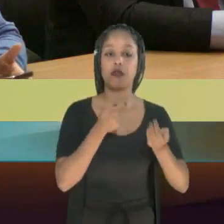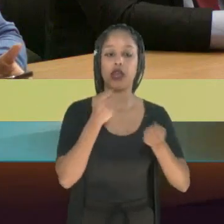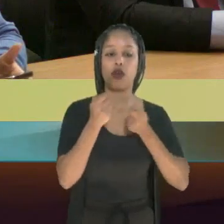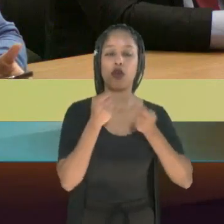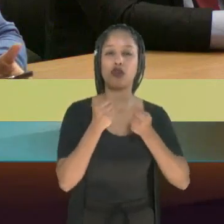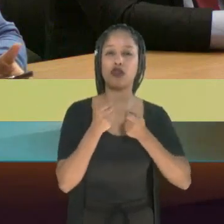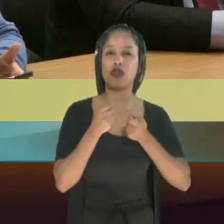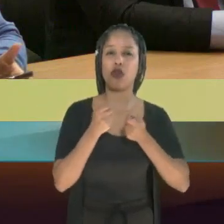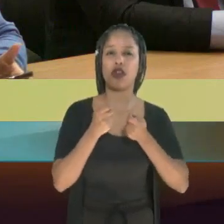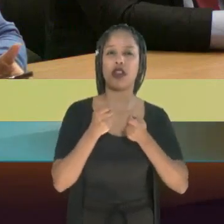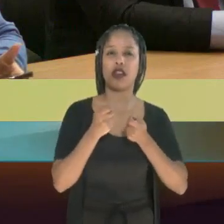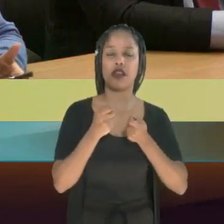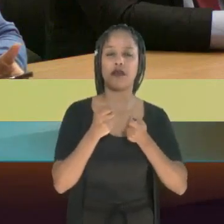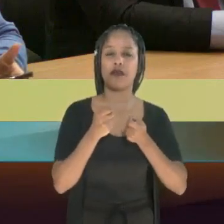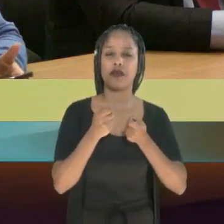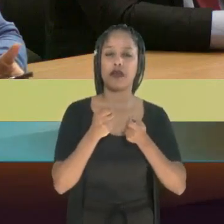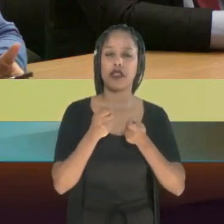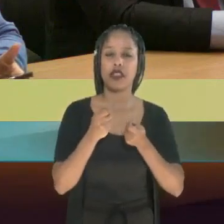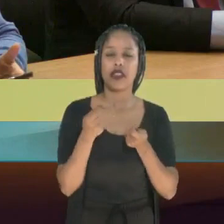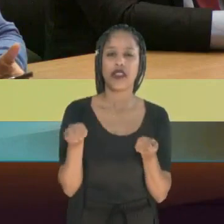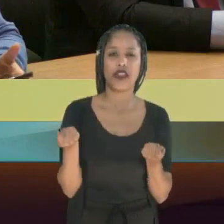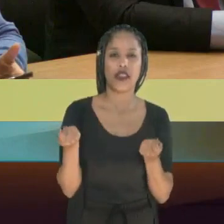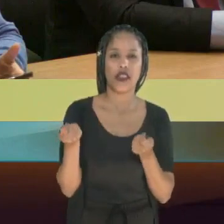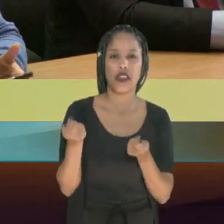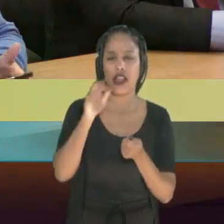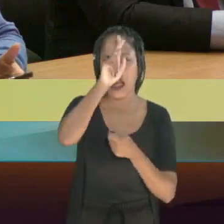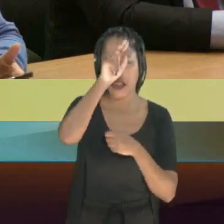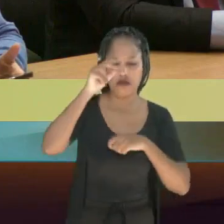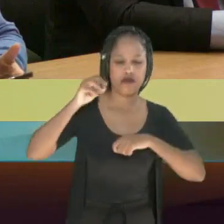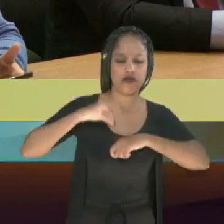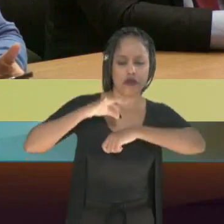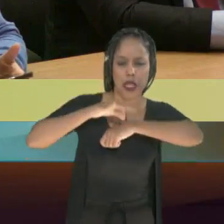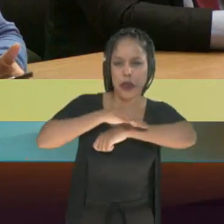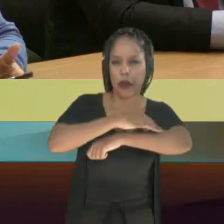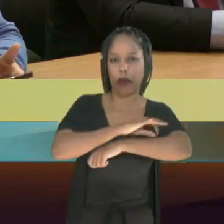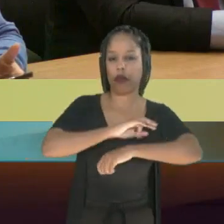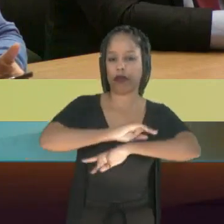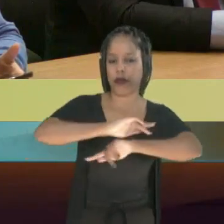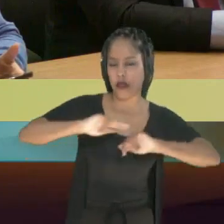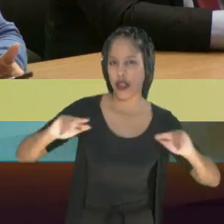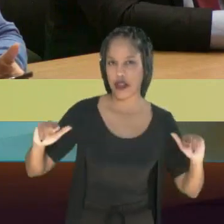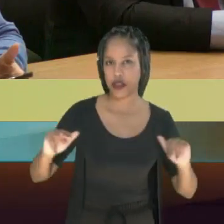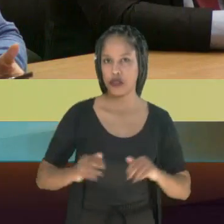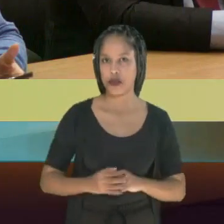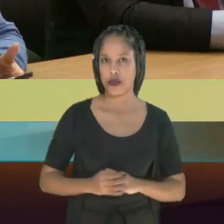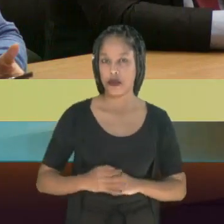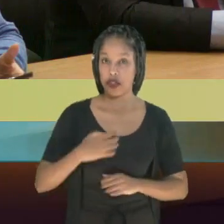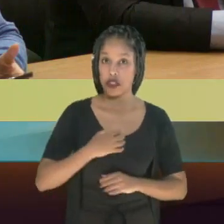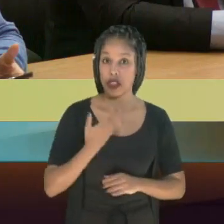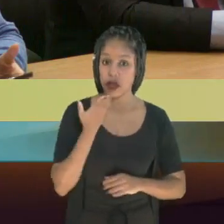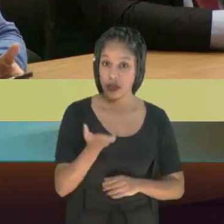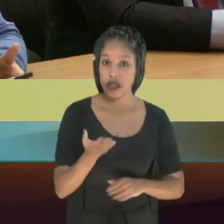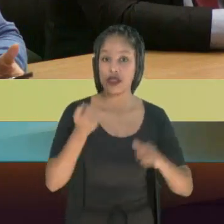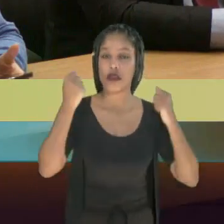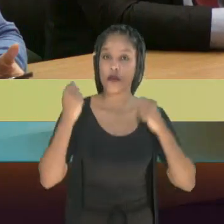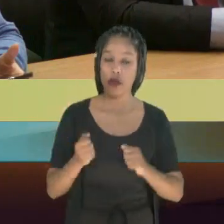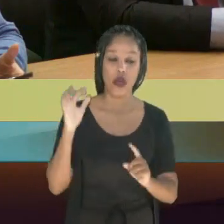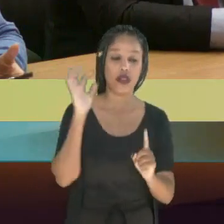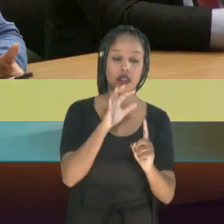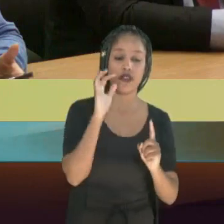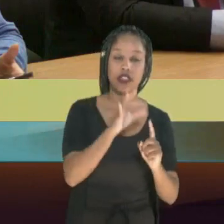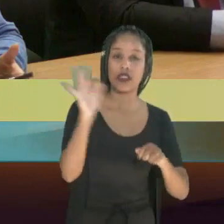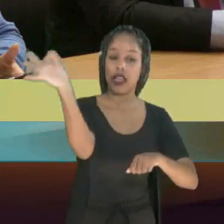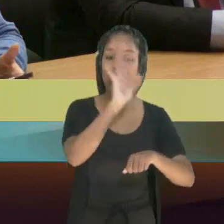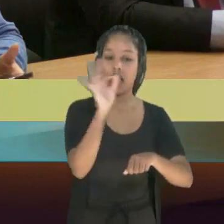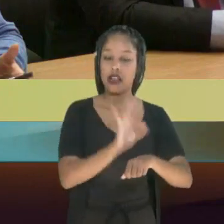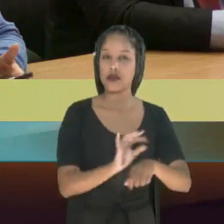de pragas como insetos, podendo, de certa forma, atingir também as abelhas.